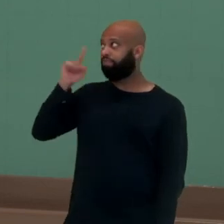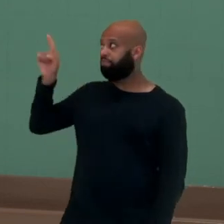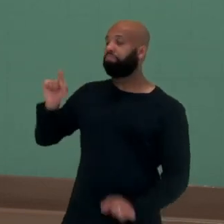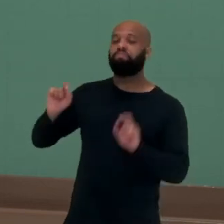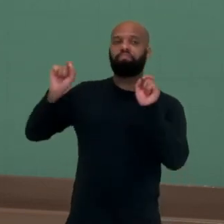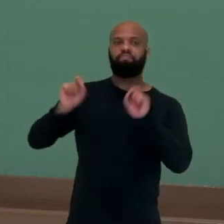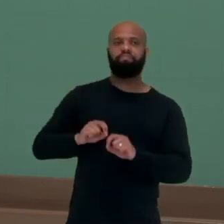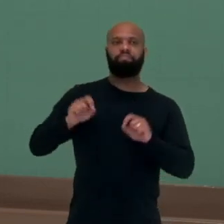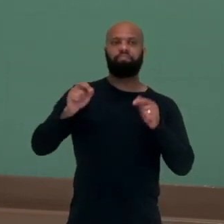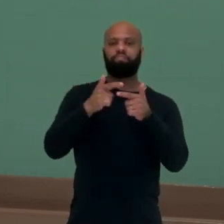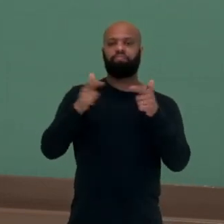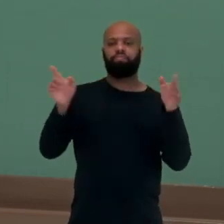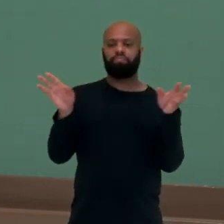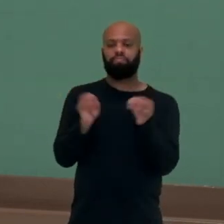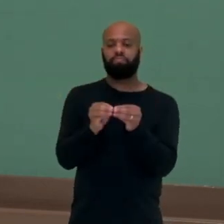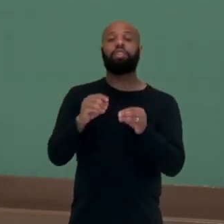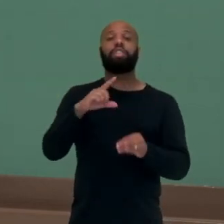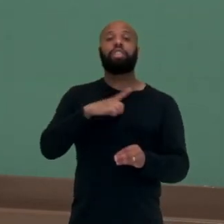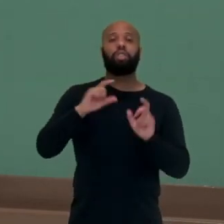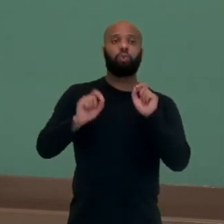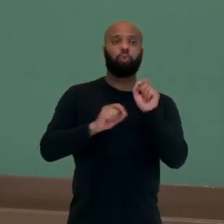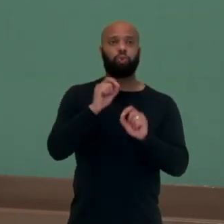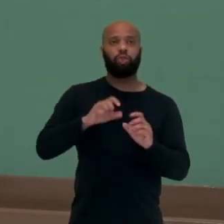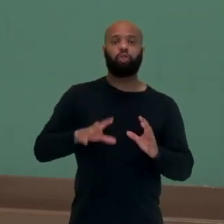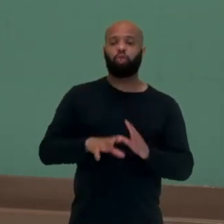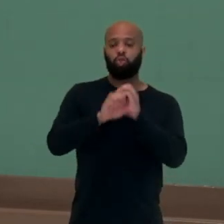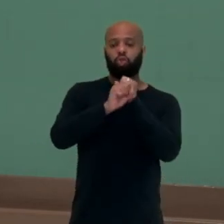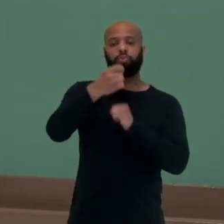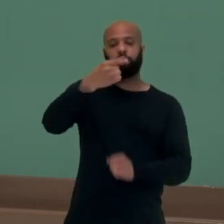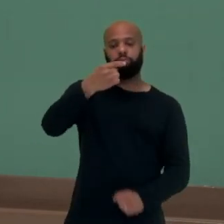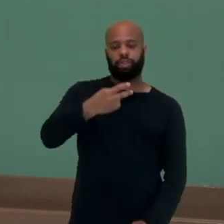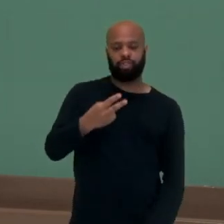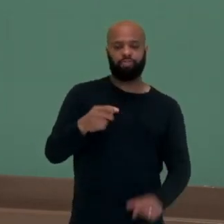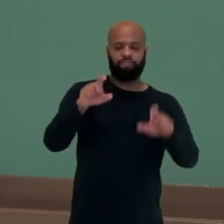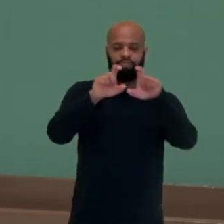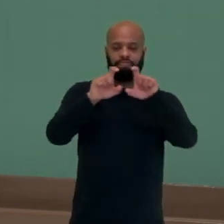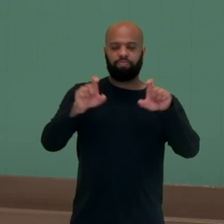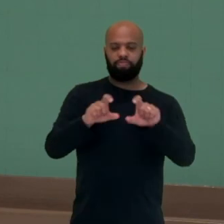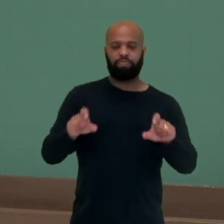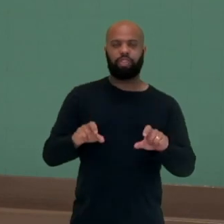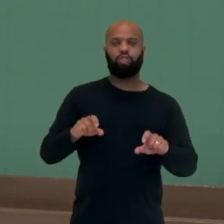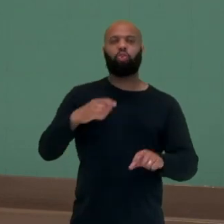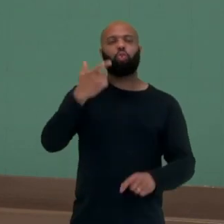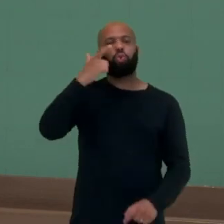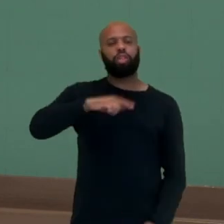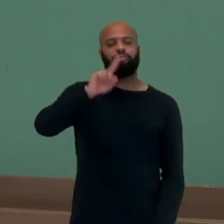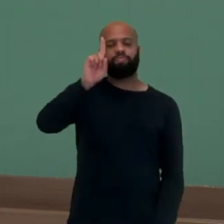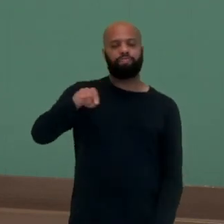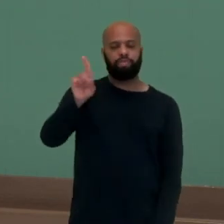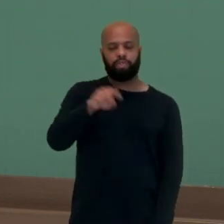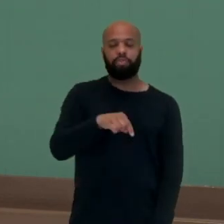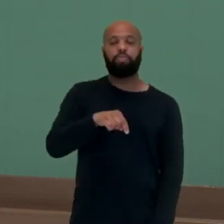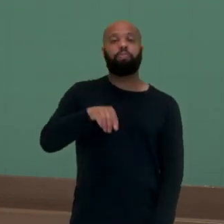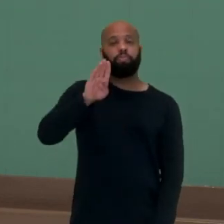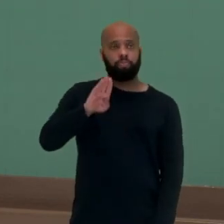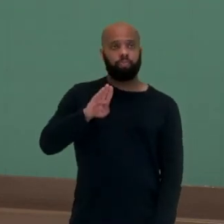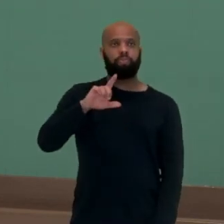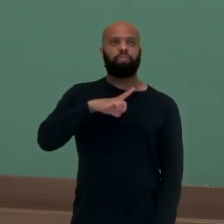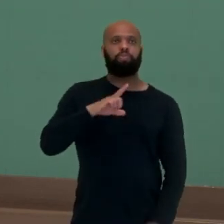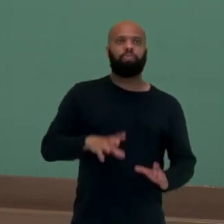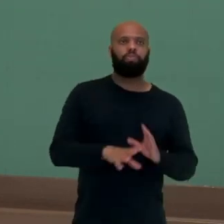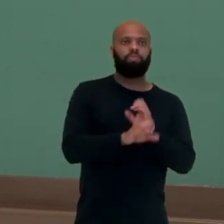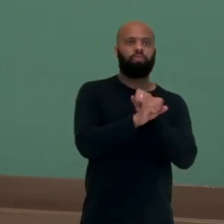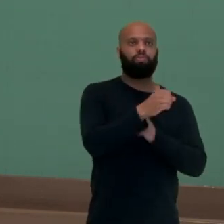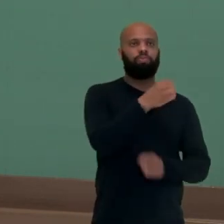posso simplesmente somar a primeira com a segunda equação, eu já estou eliminando o valor de b. Somando 2a